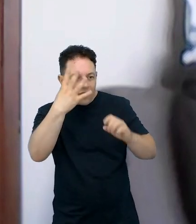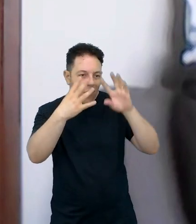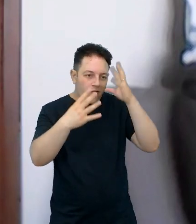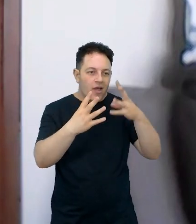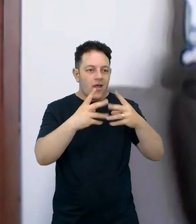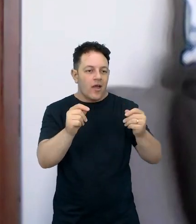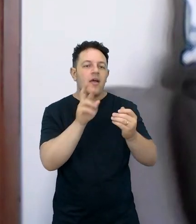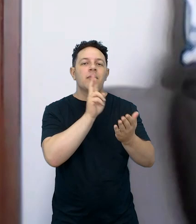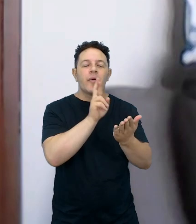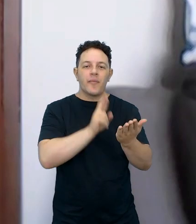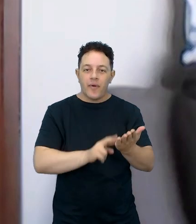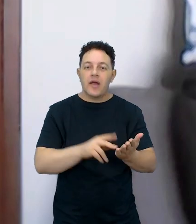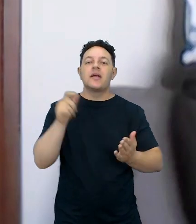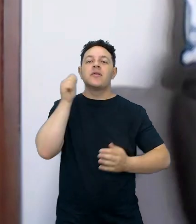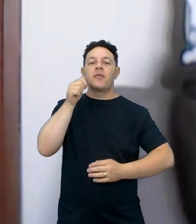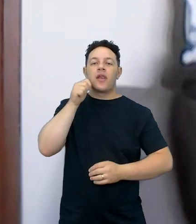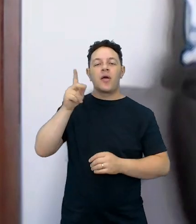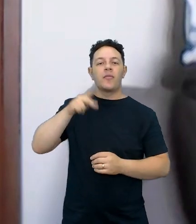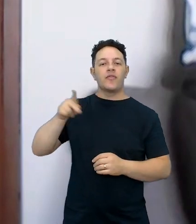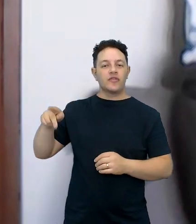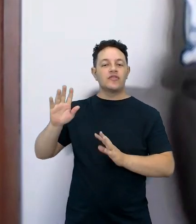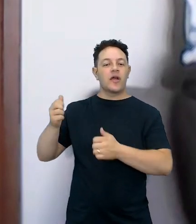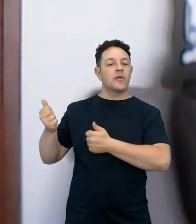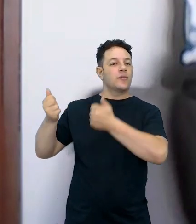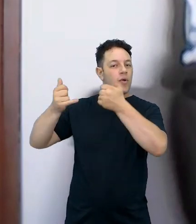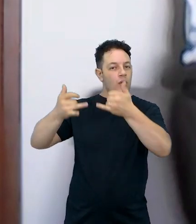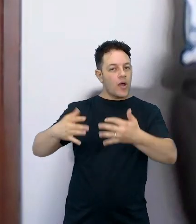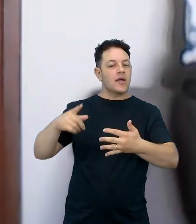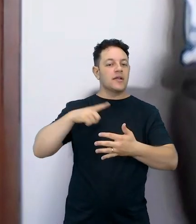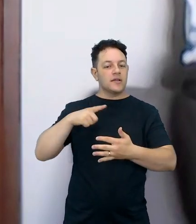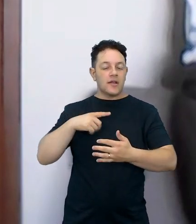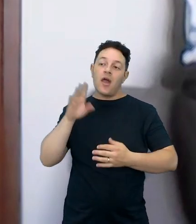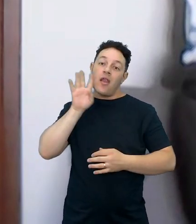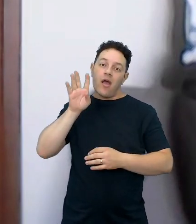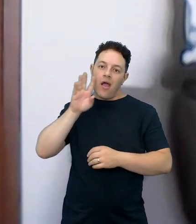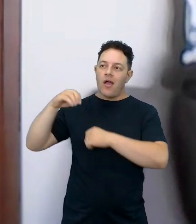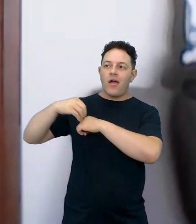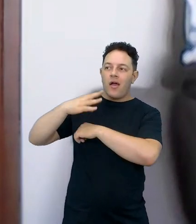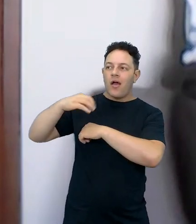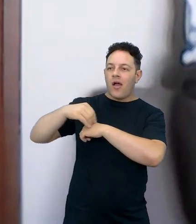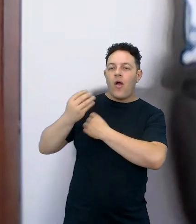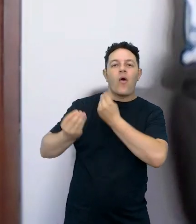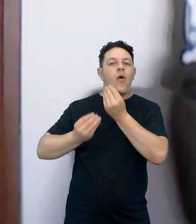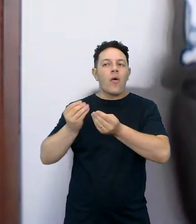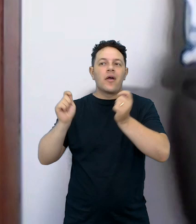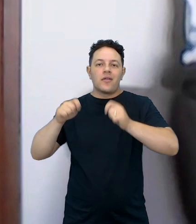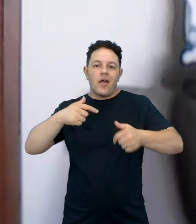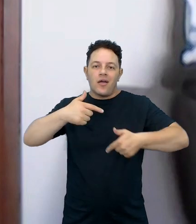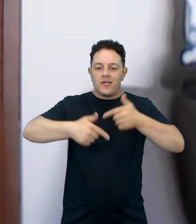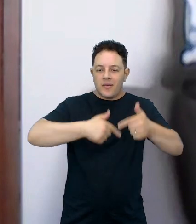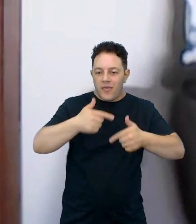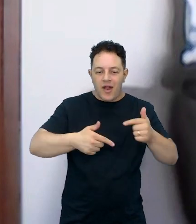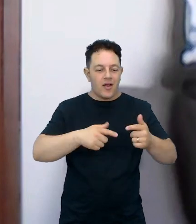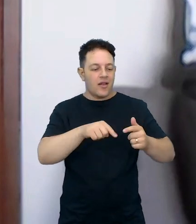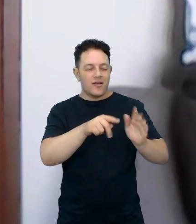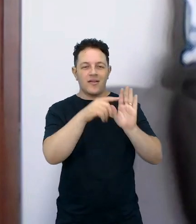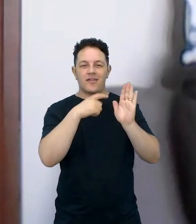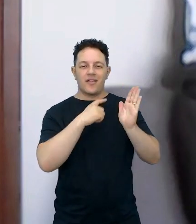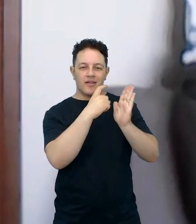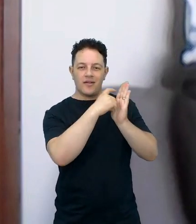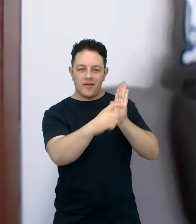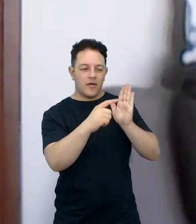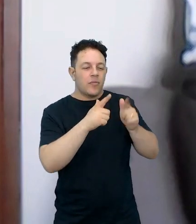fala da professora Onoshiki, falando de algumas etapas bacanas para a gente trabalhar com a resolução de